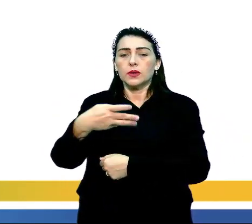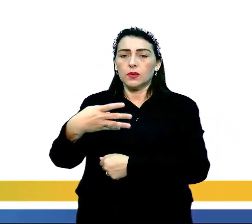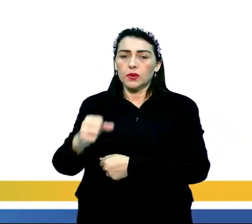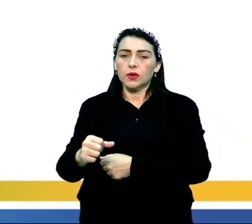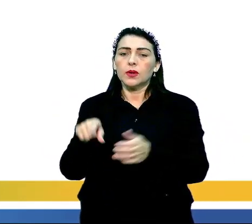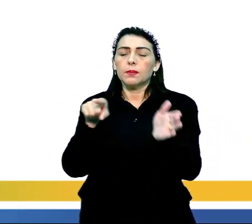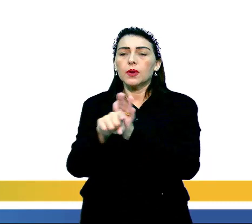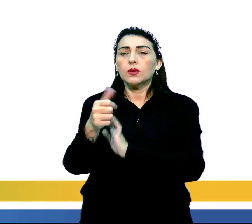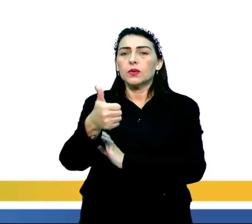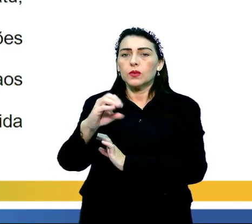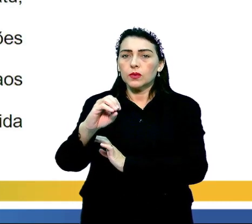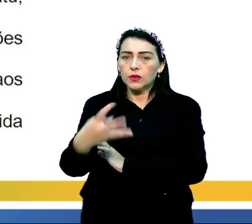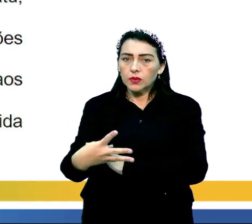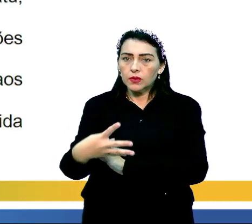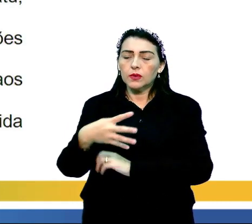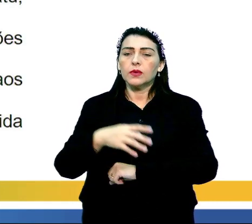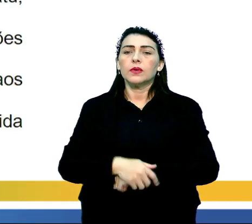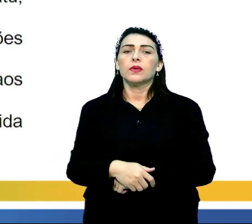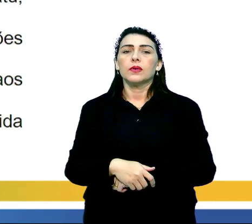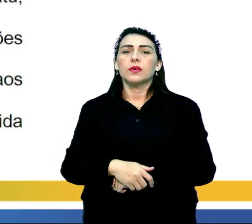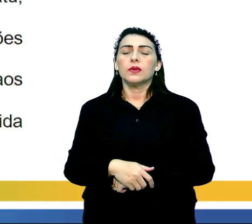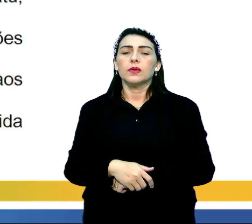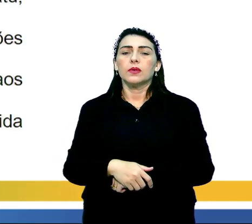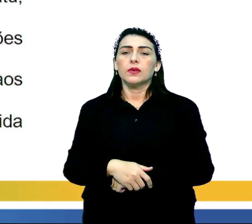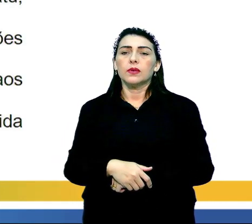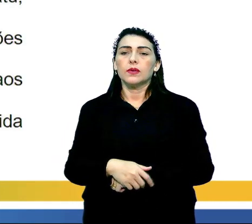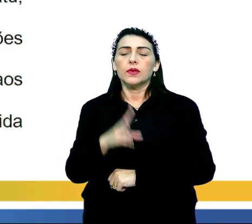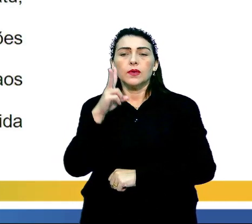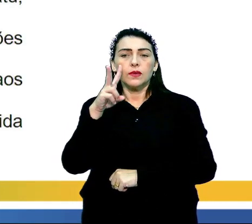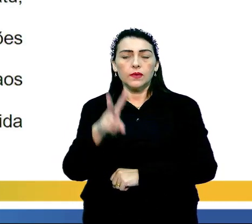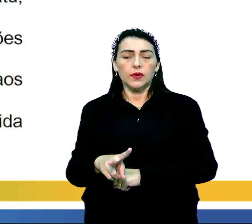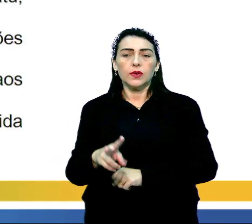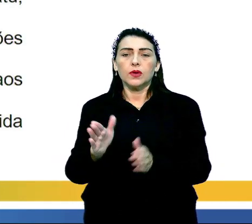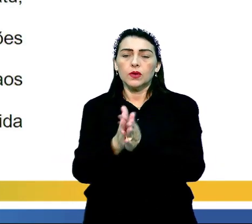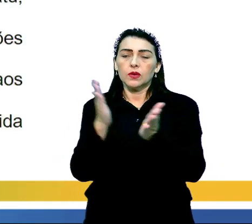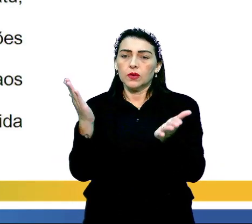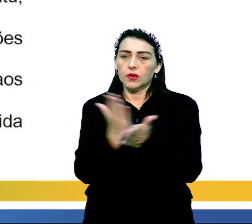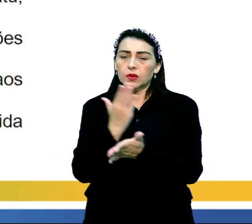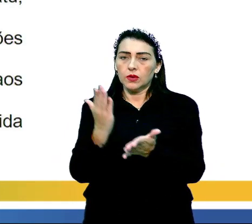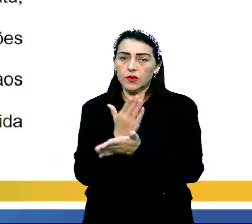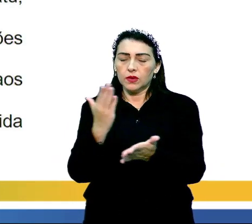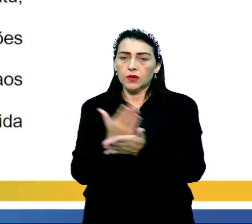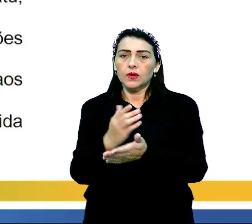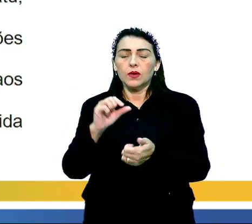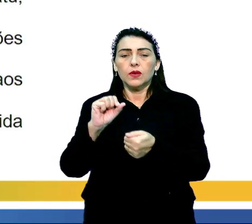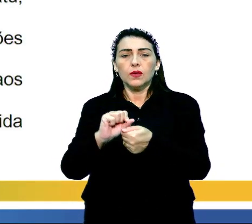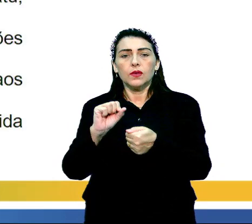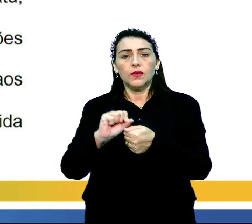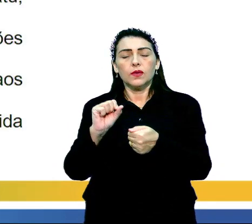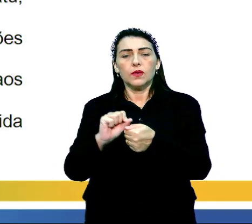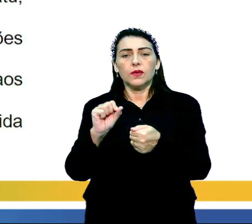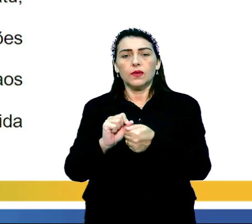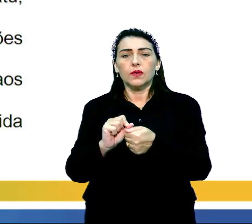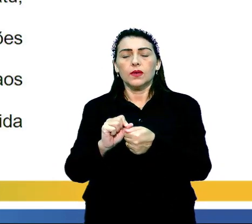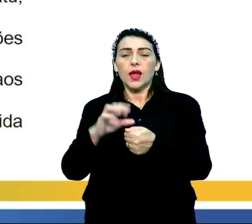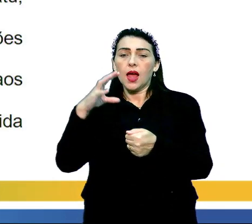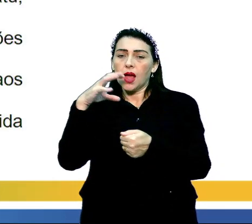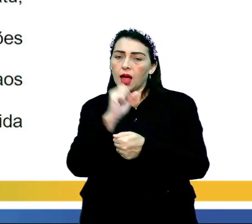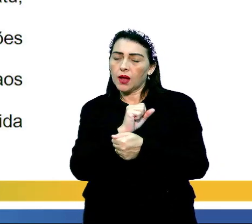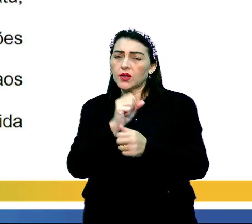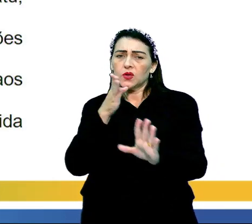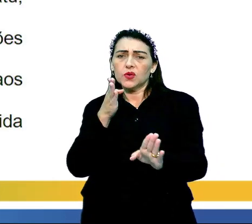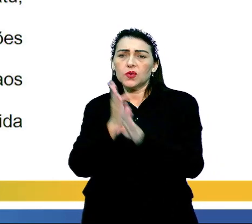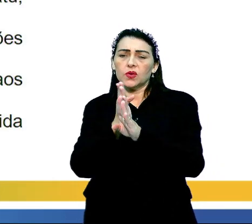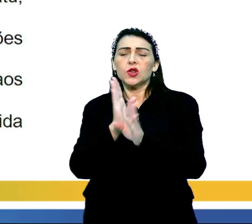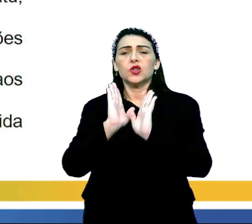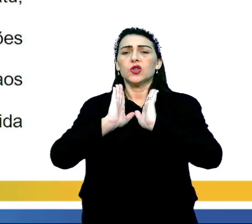148, a questão é a 104, ela está em tela e você acompanha ela no livro de vocês. A gente faz aquele Jack Stripador,